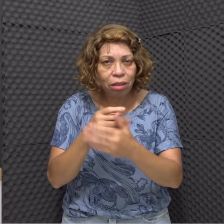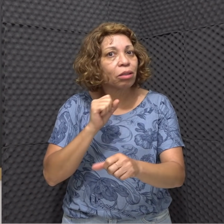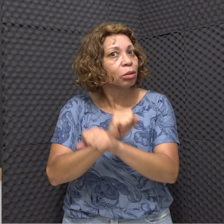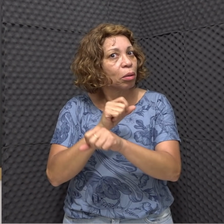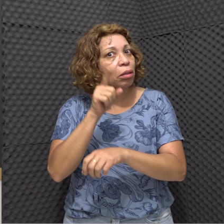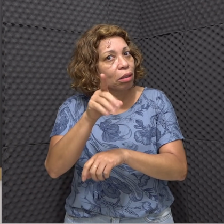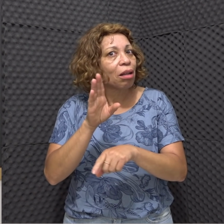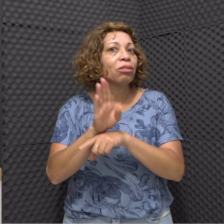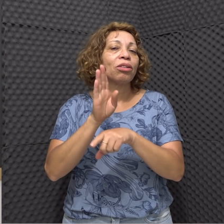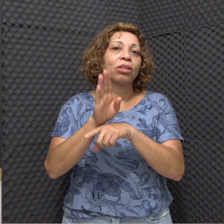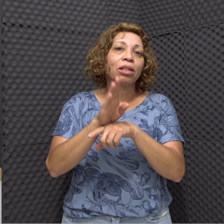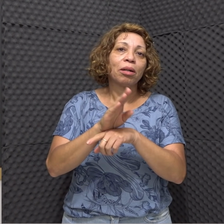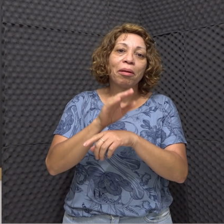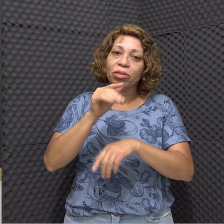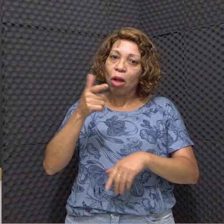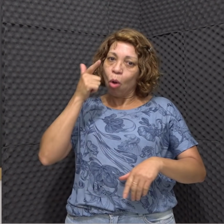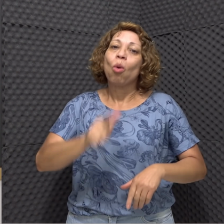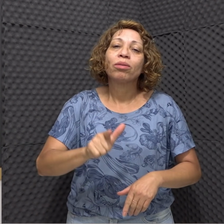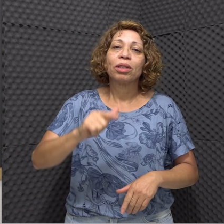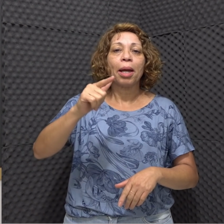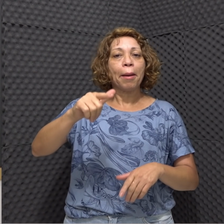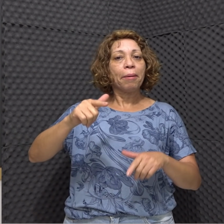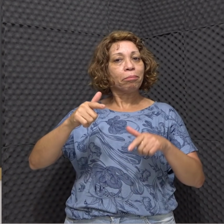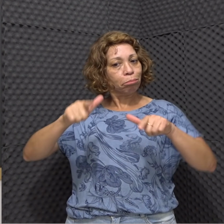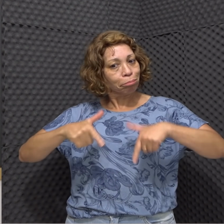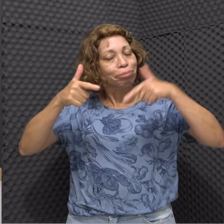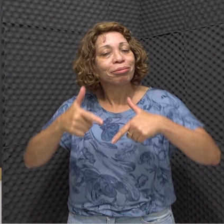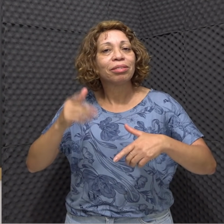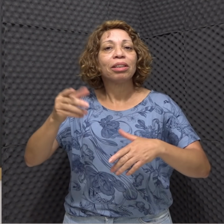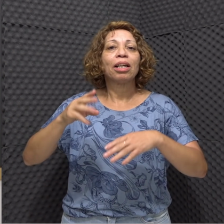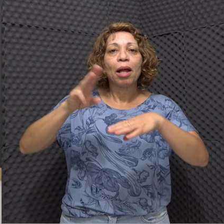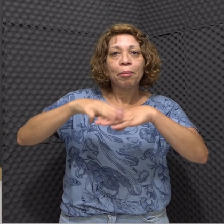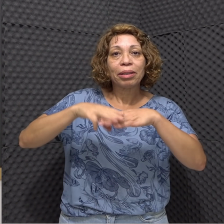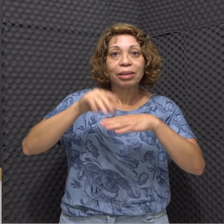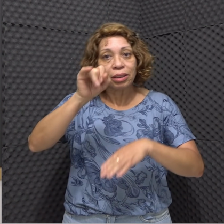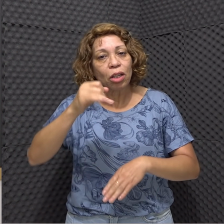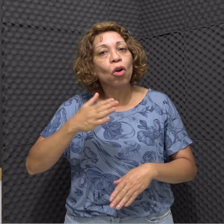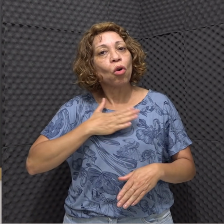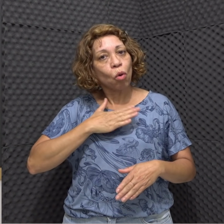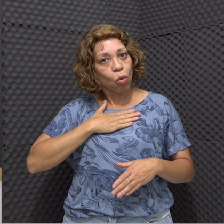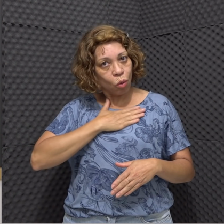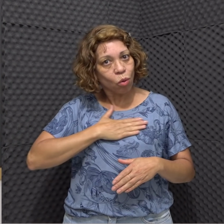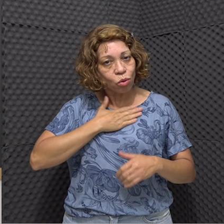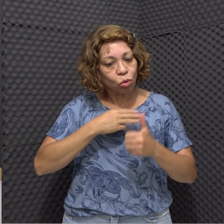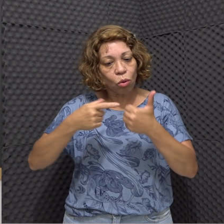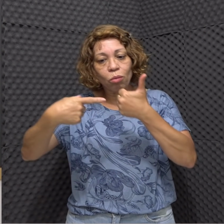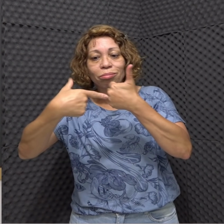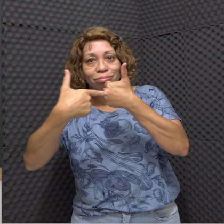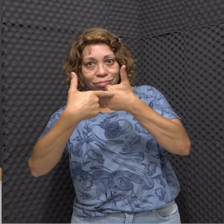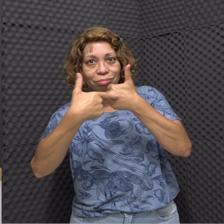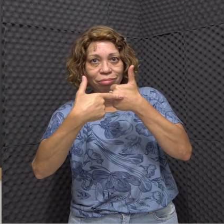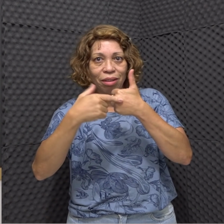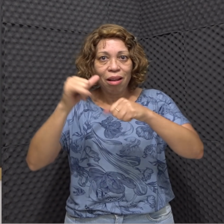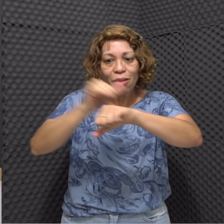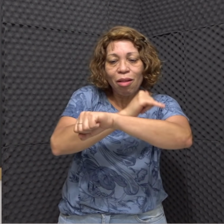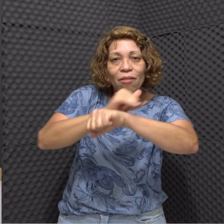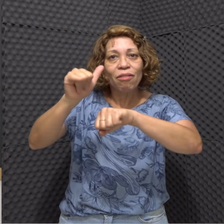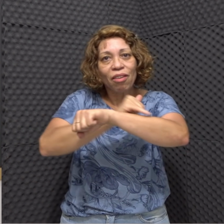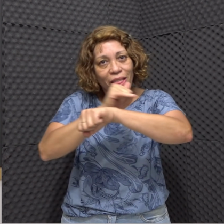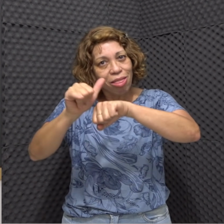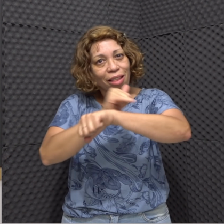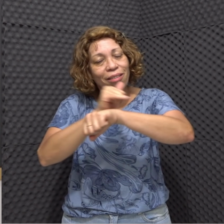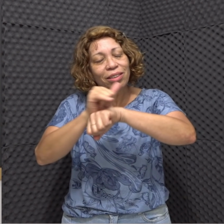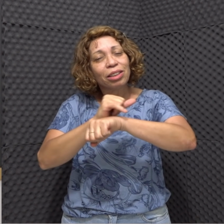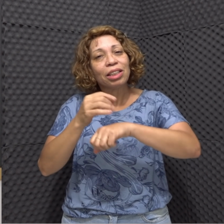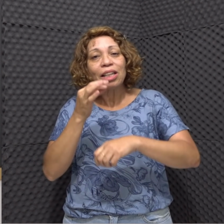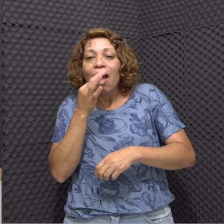sim, eu espero que tenha te ajudado a dar mais um passo no seu estudo da matemática. Se você gostou, compartilha com seus amigos, se